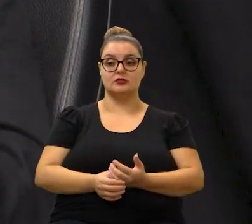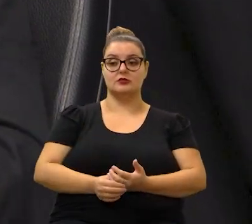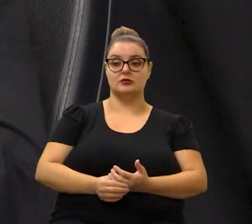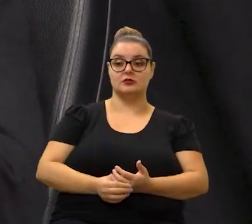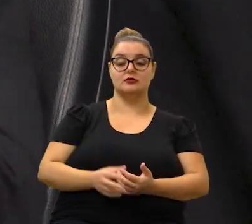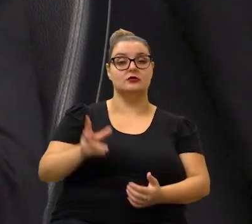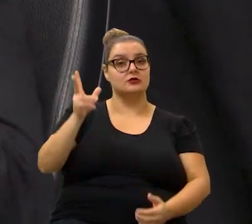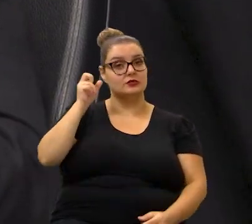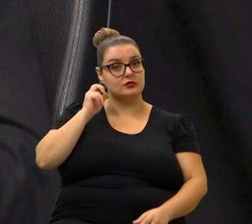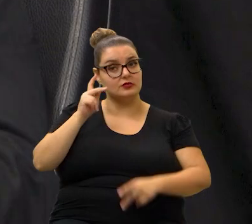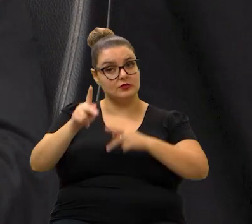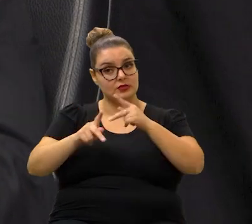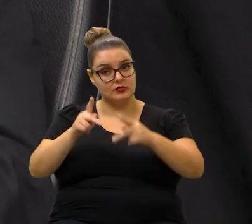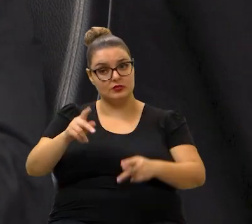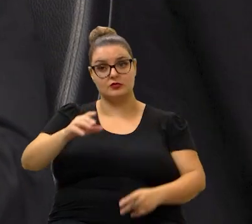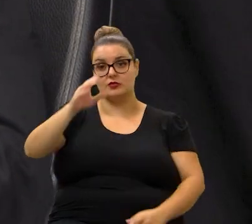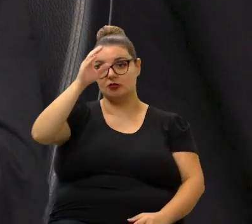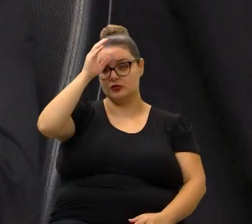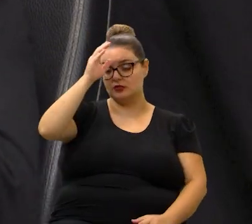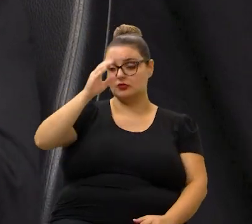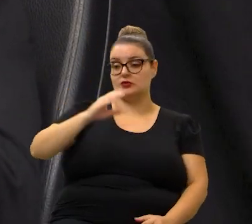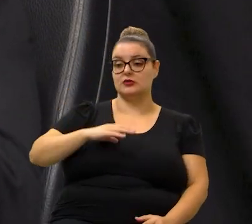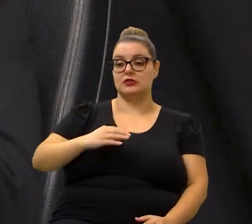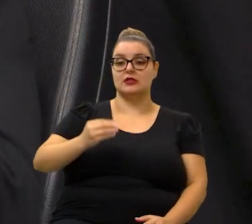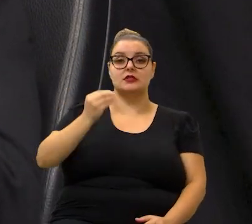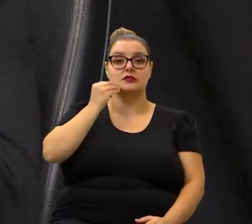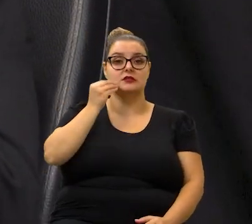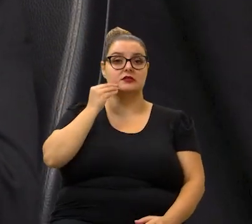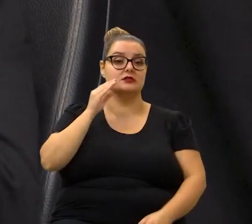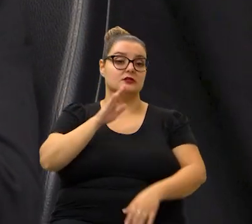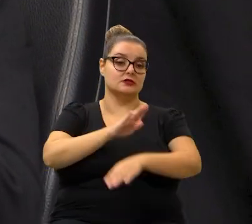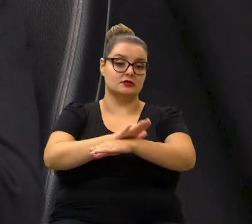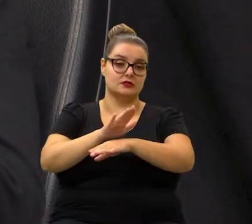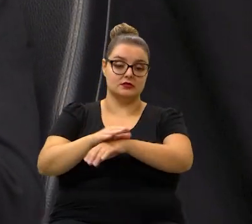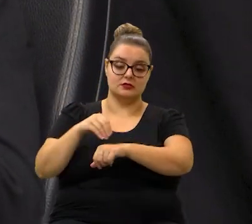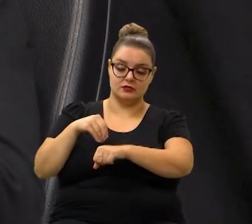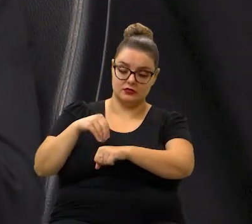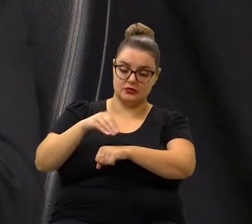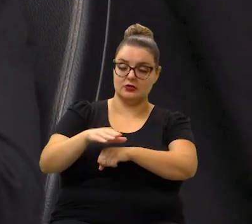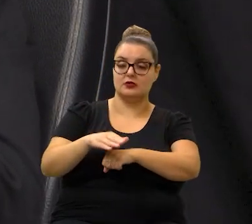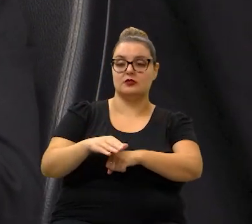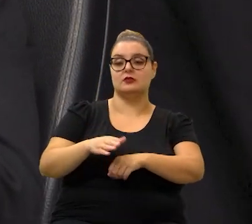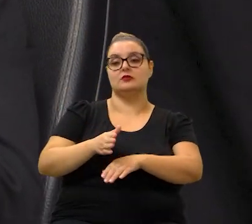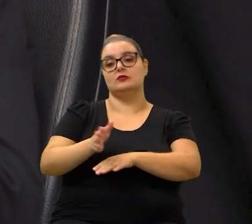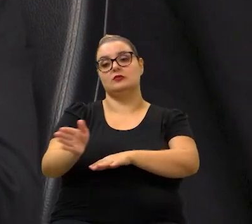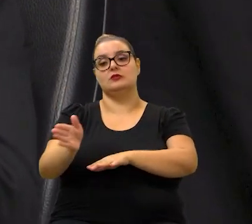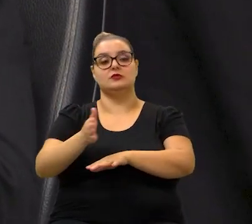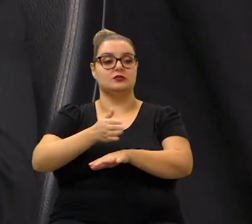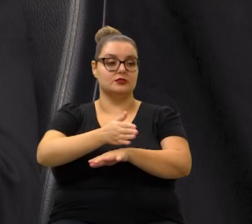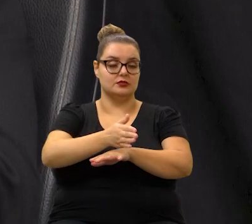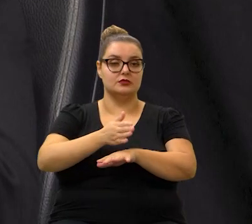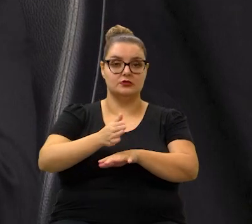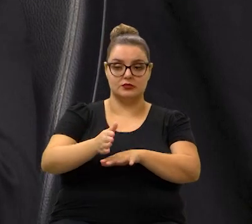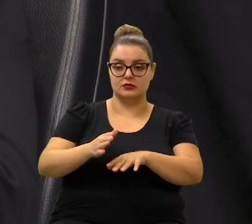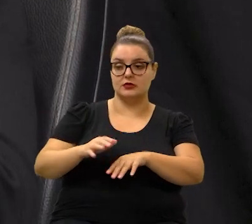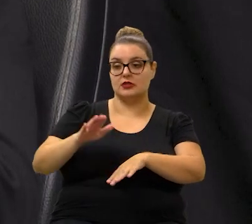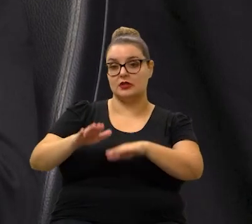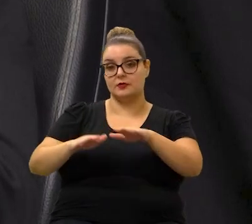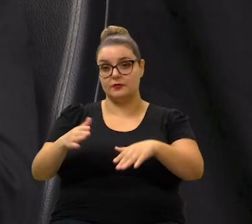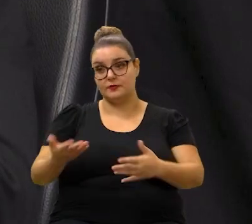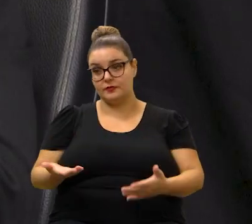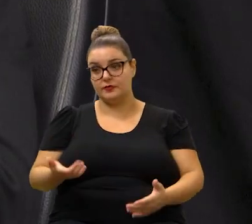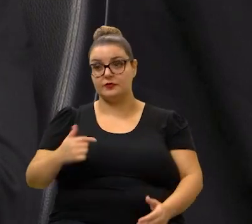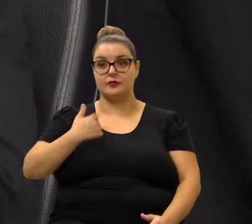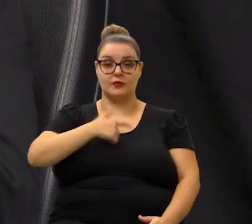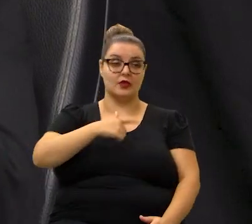ouvir a população o munícipe e tentar ajudá-lo no encaminhamento no direcionamento que muita das